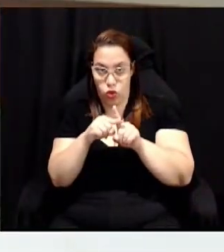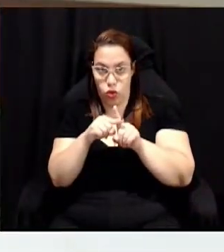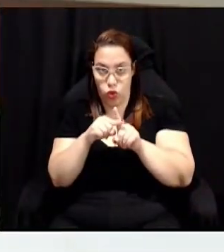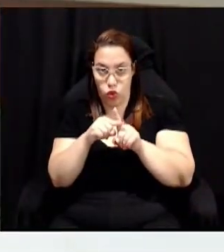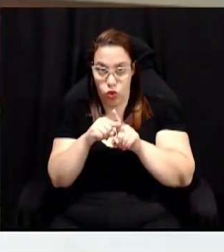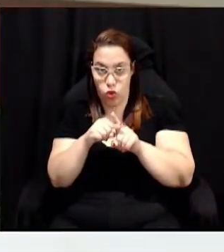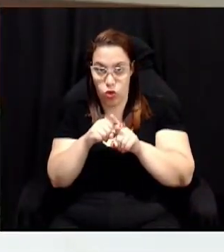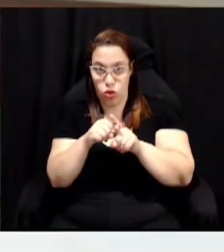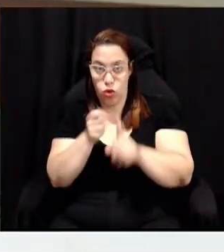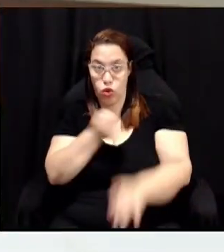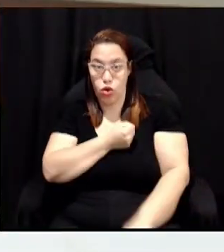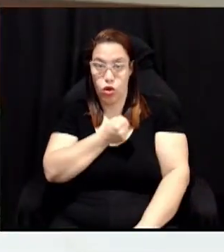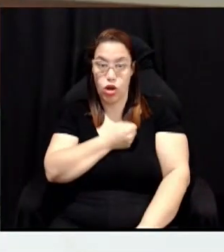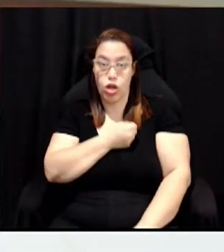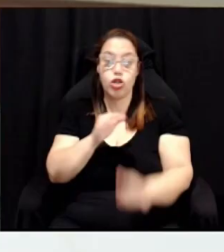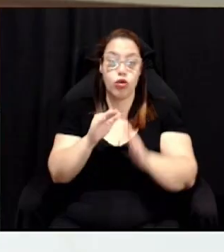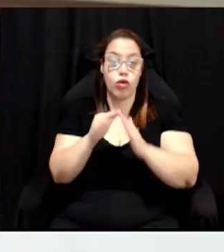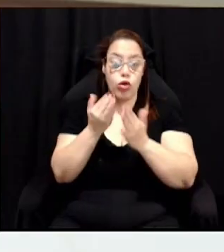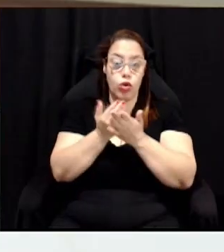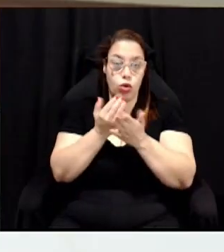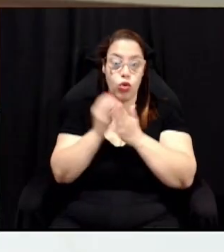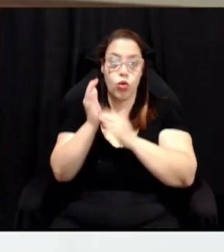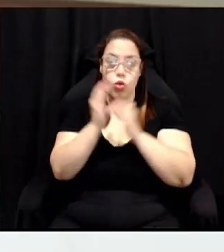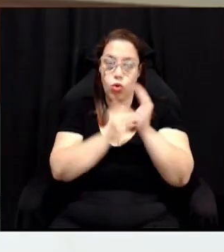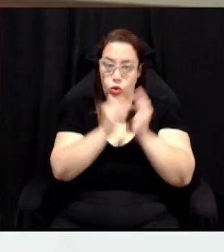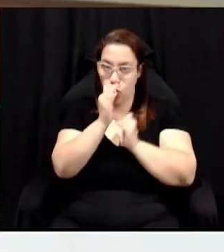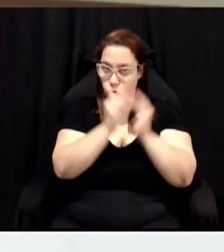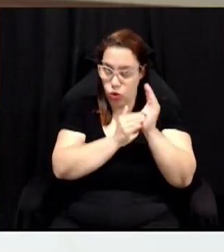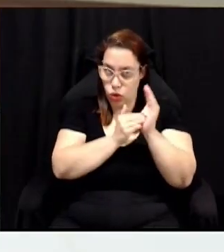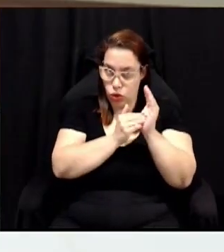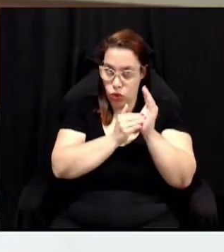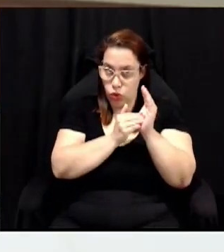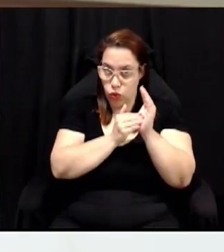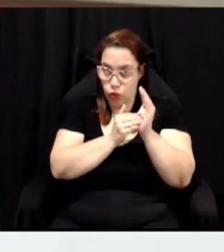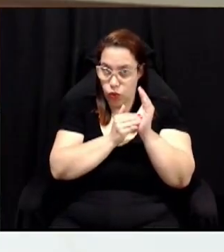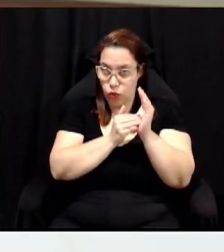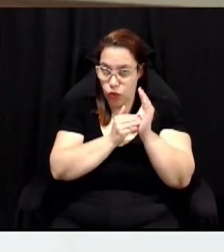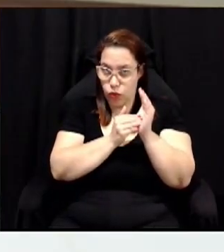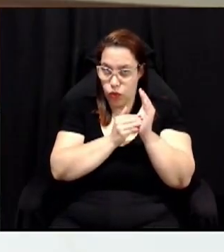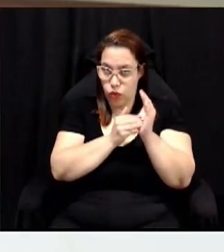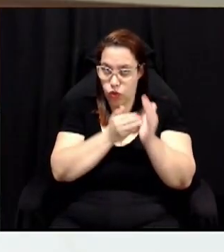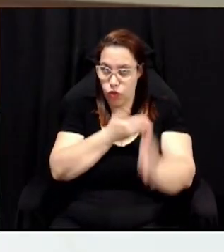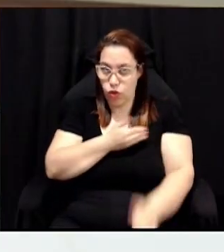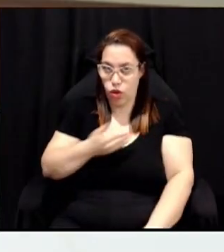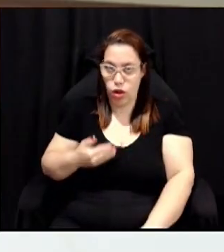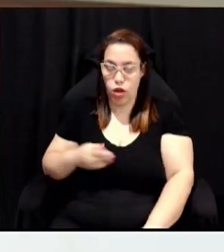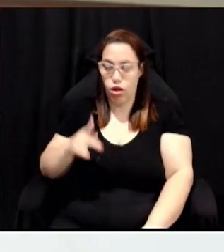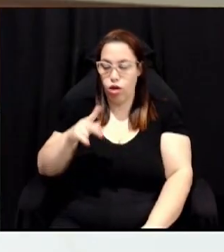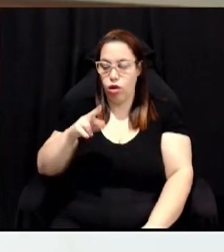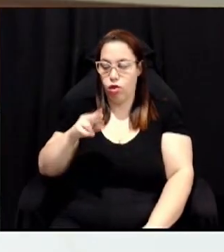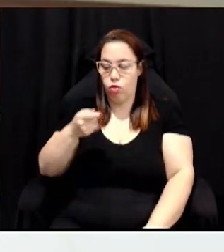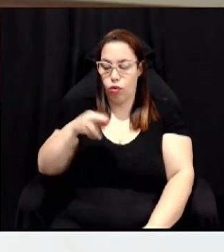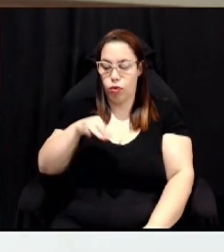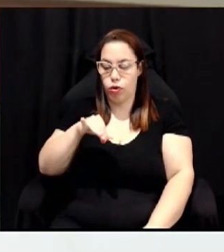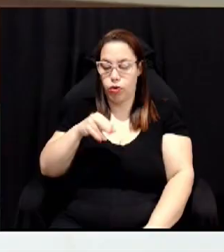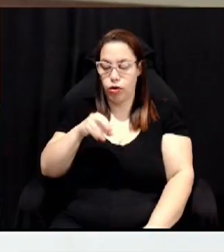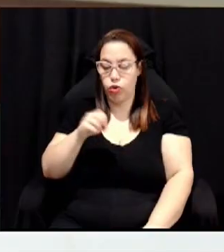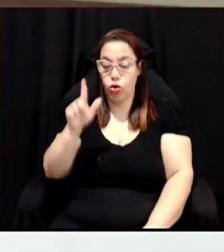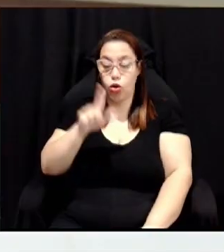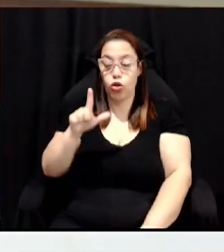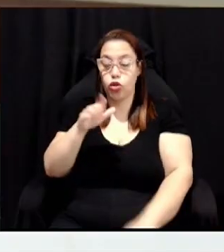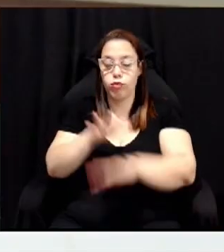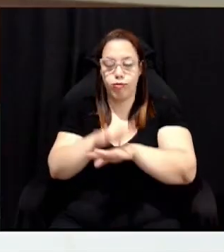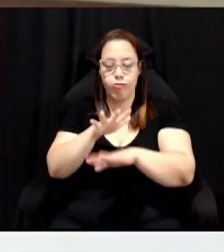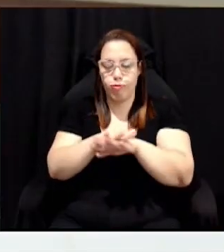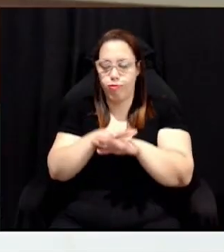dentro do colégio. Então, para os concurseiros de plantão, essa parte de proposição que fala sobre lógica matemática é muito